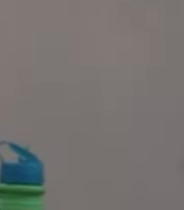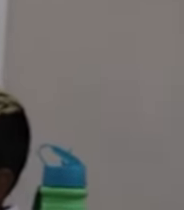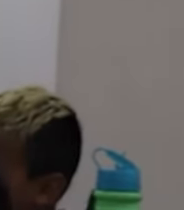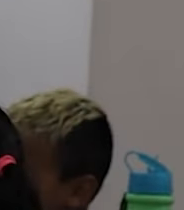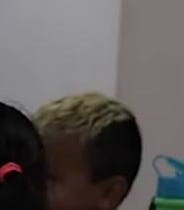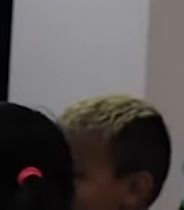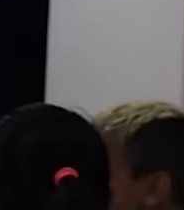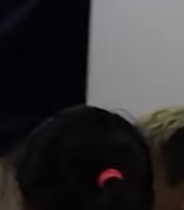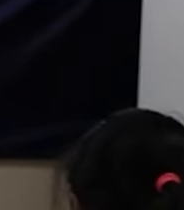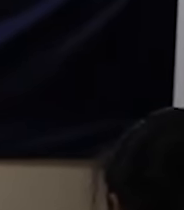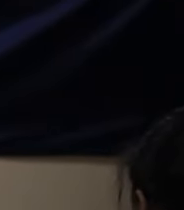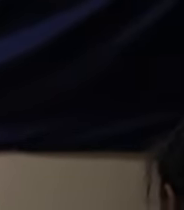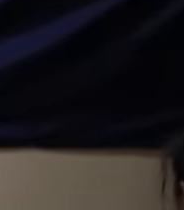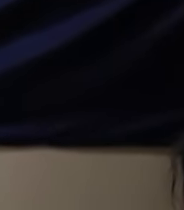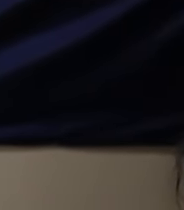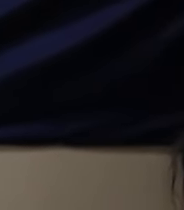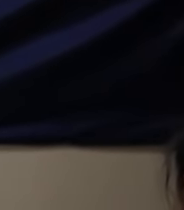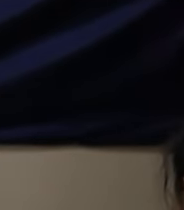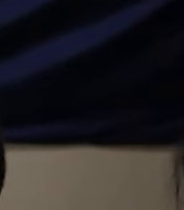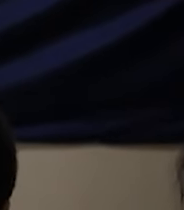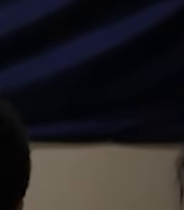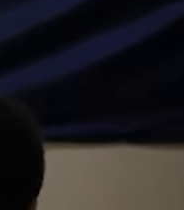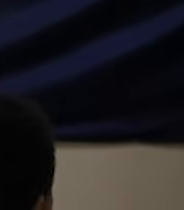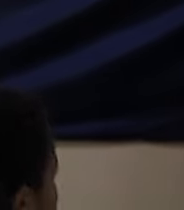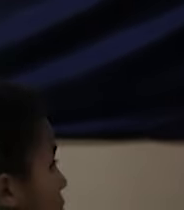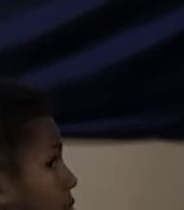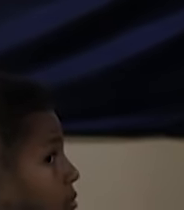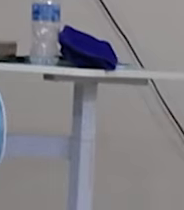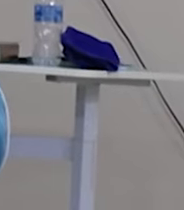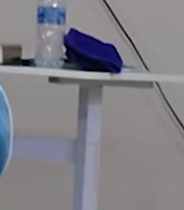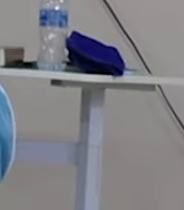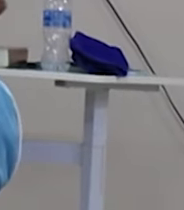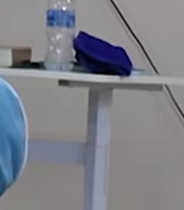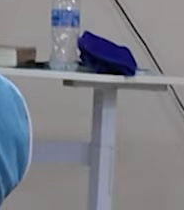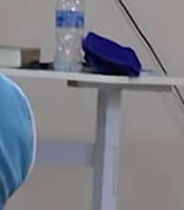outras crianças aqui, né? E, assim,